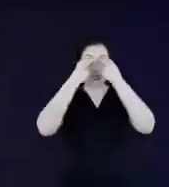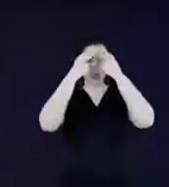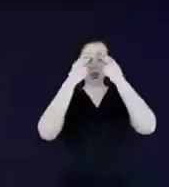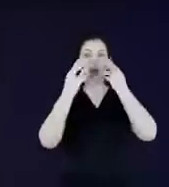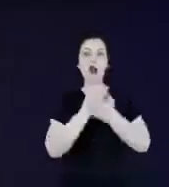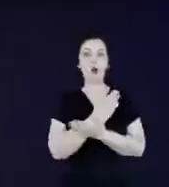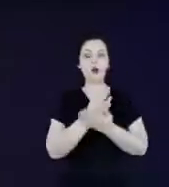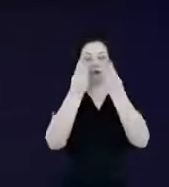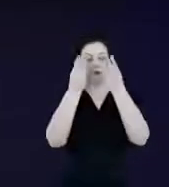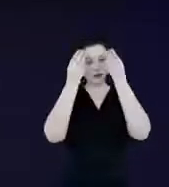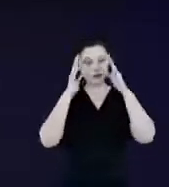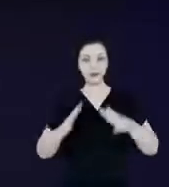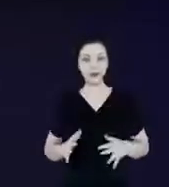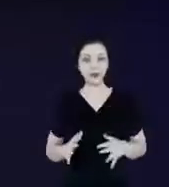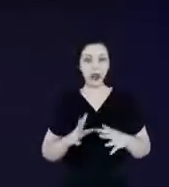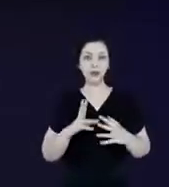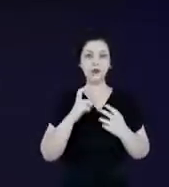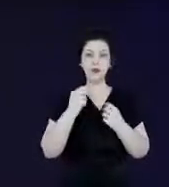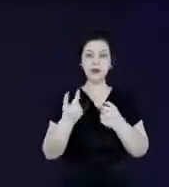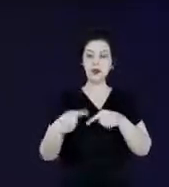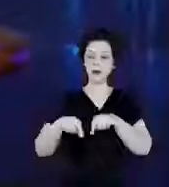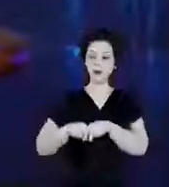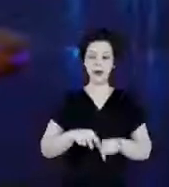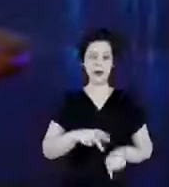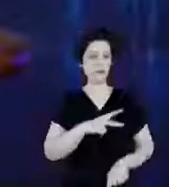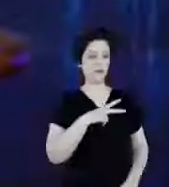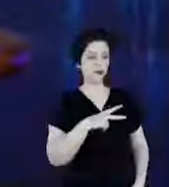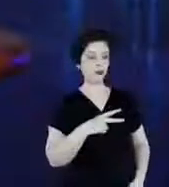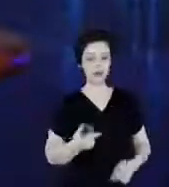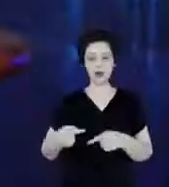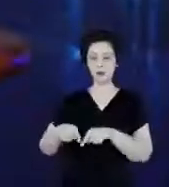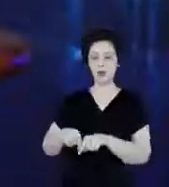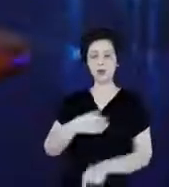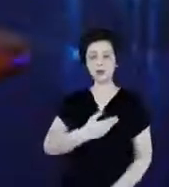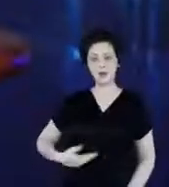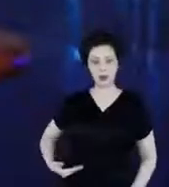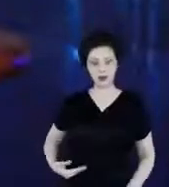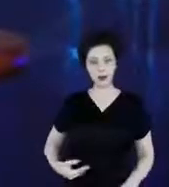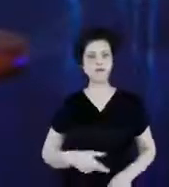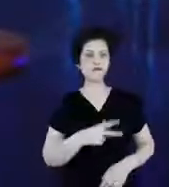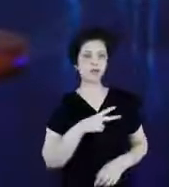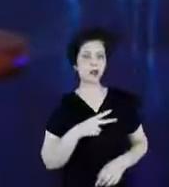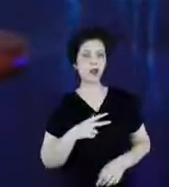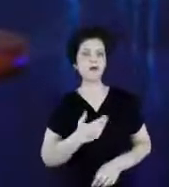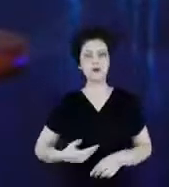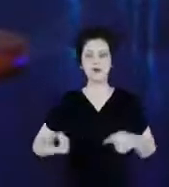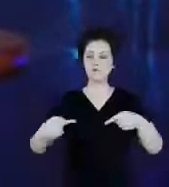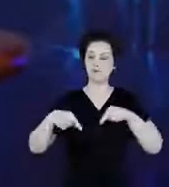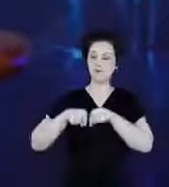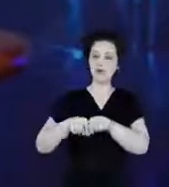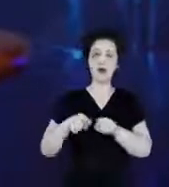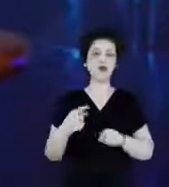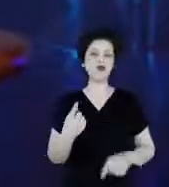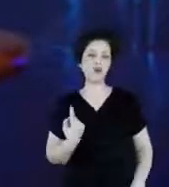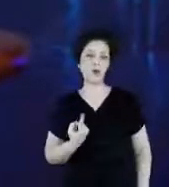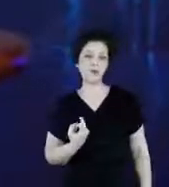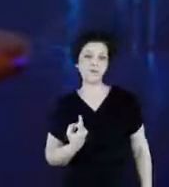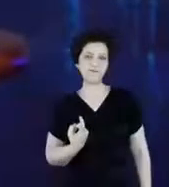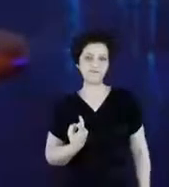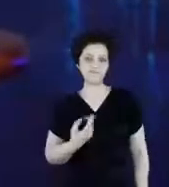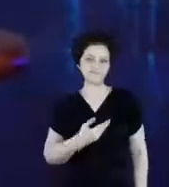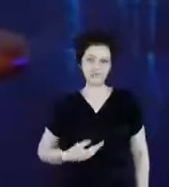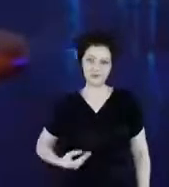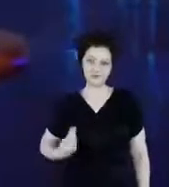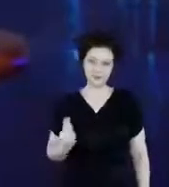Eu acho que fortaleceu a parceria público-privada significativamente, porque o poder público sozinho não ia ter